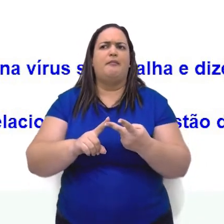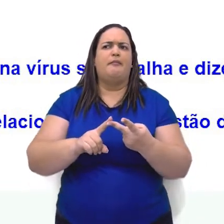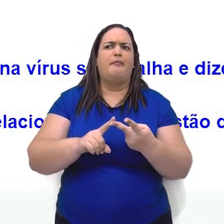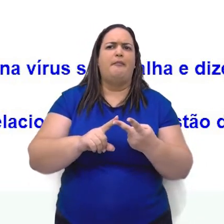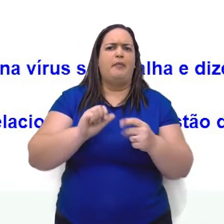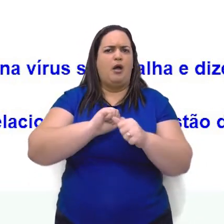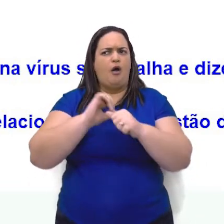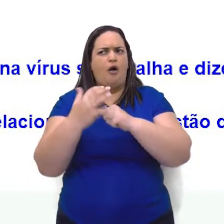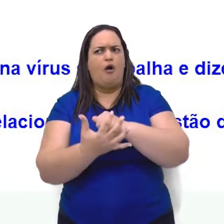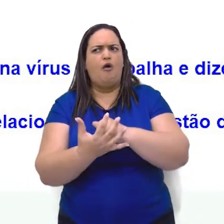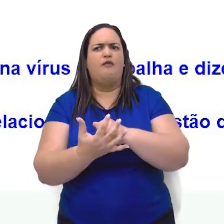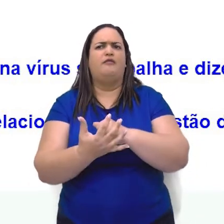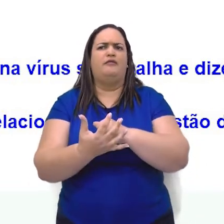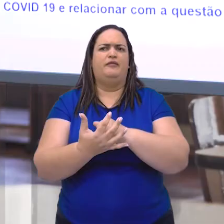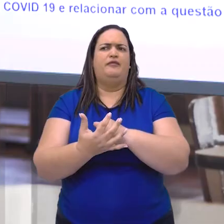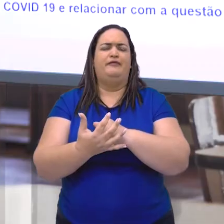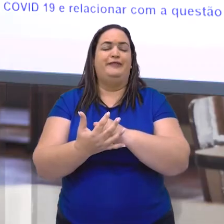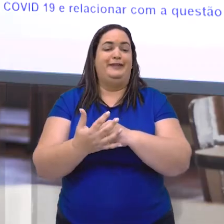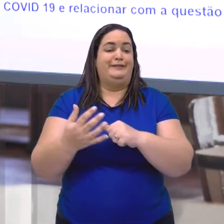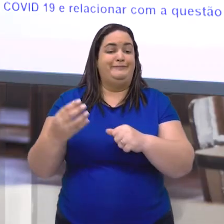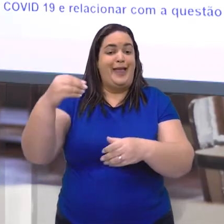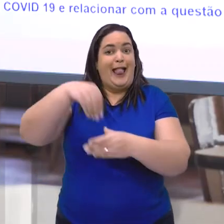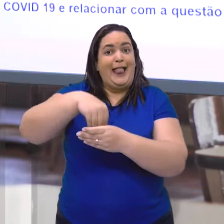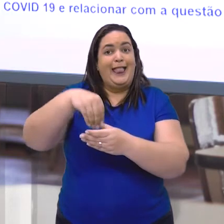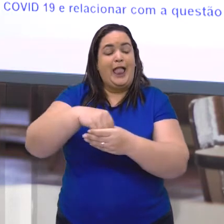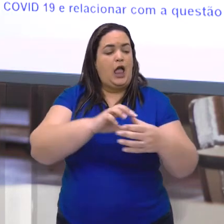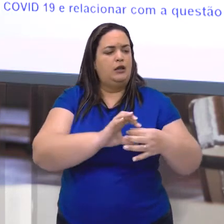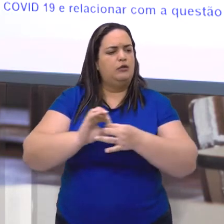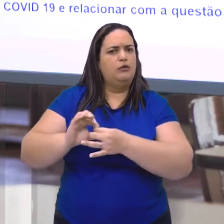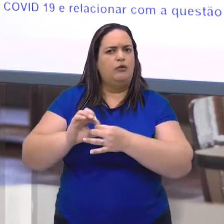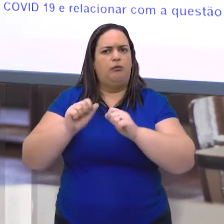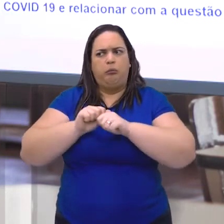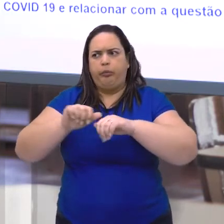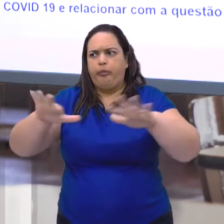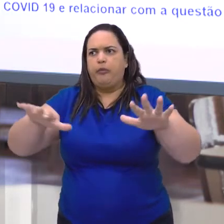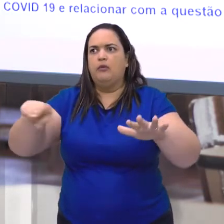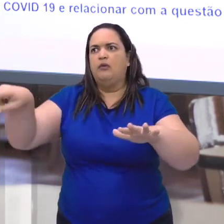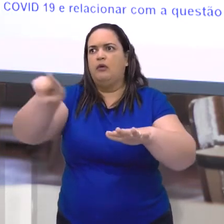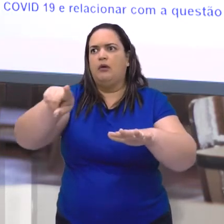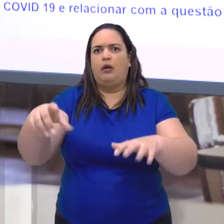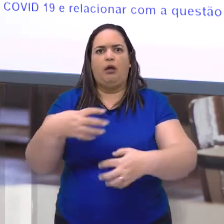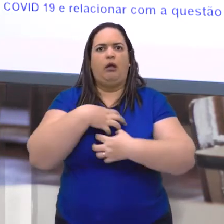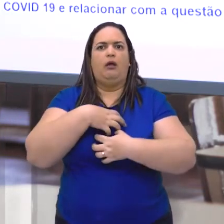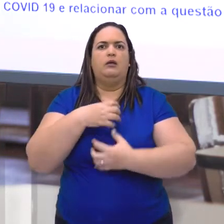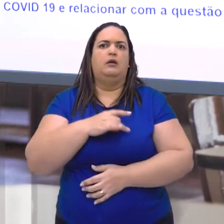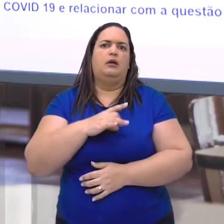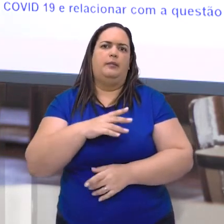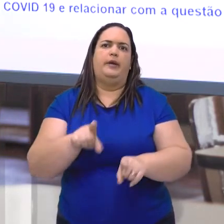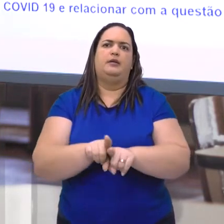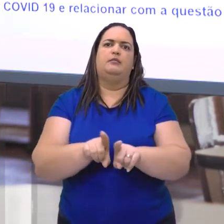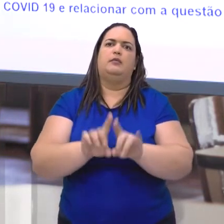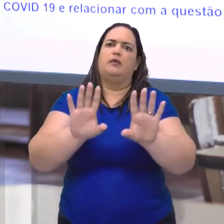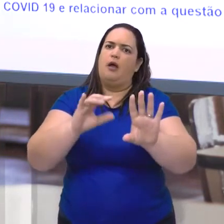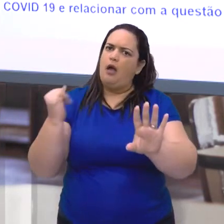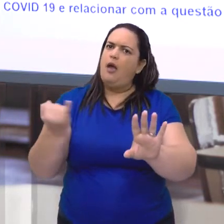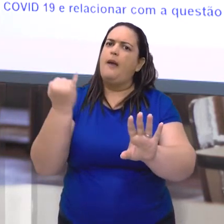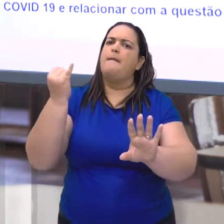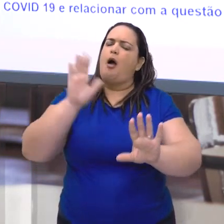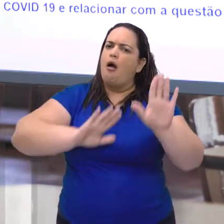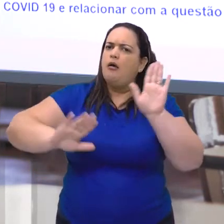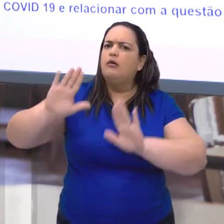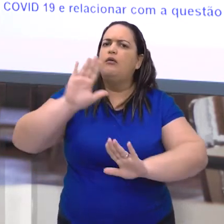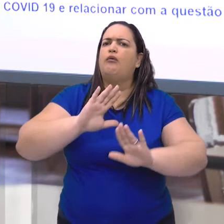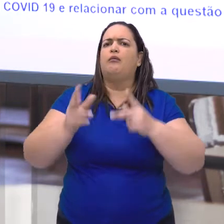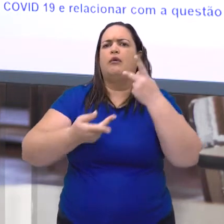questão de espalhar o medo nas pessoas. Então, é importante a gente ter cuidado com as fake news, é importante a gente ter cuidado com essa questão